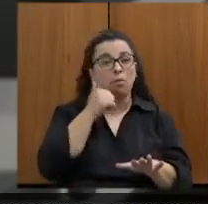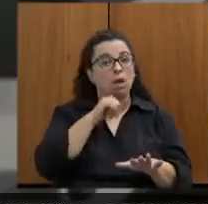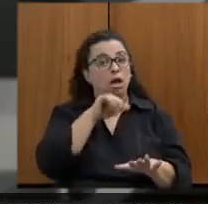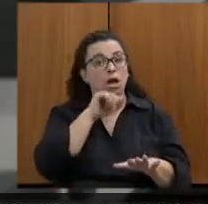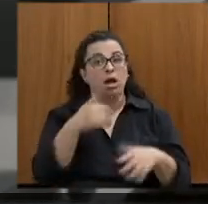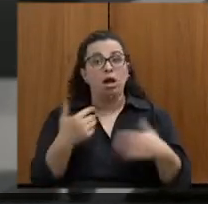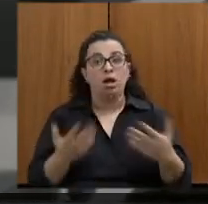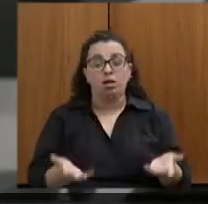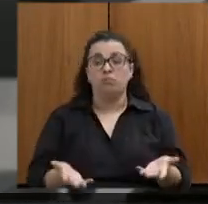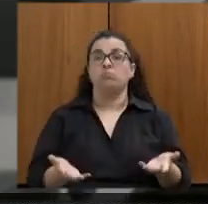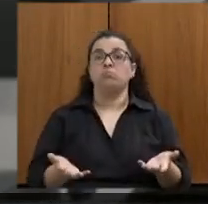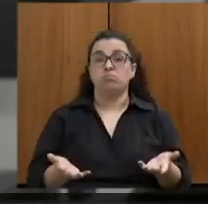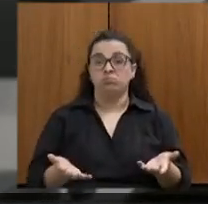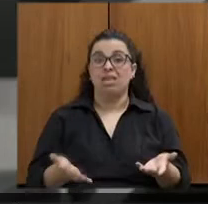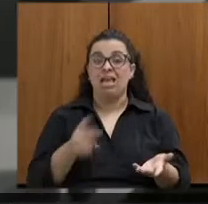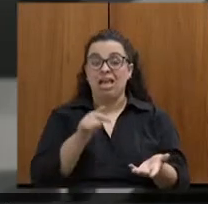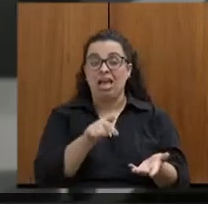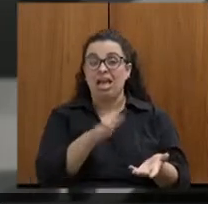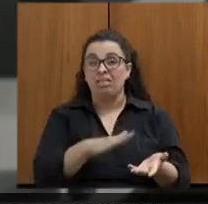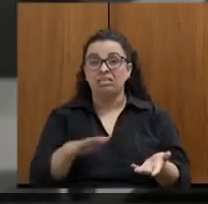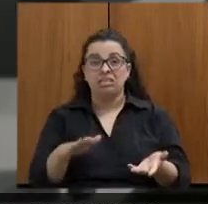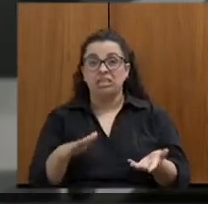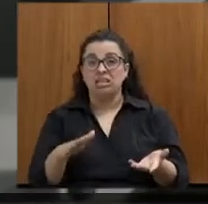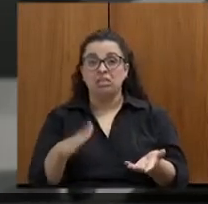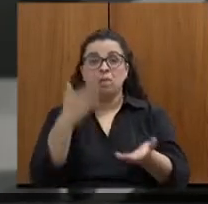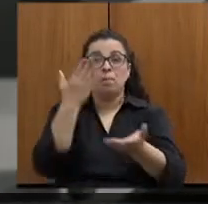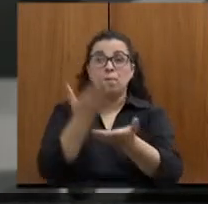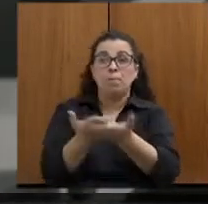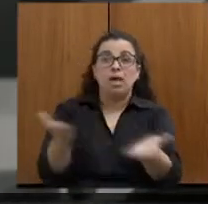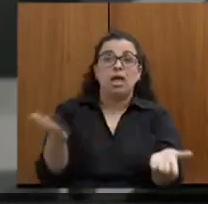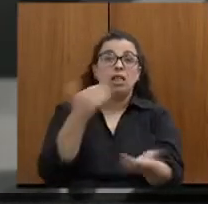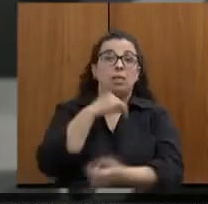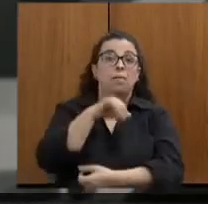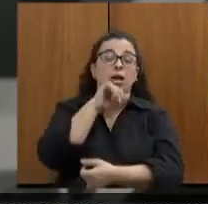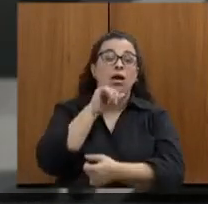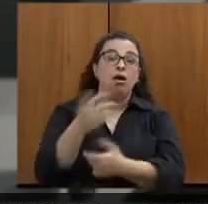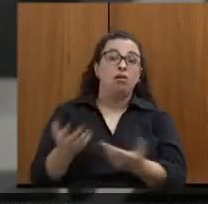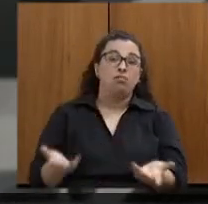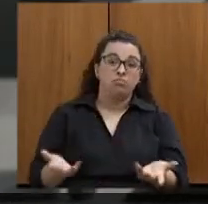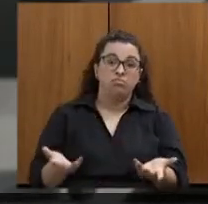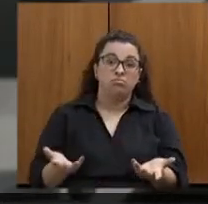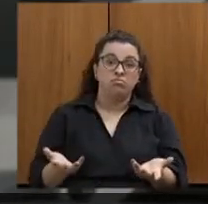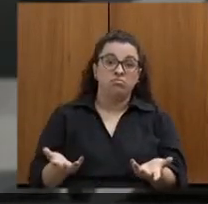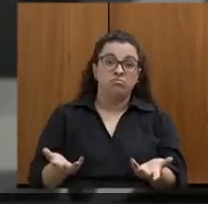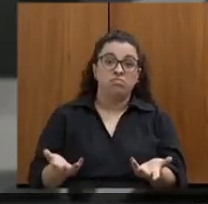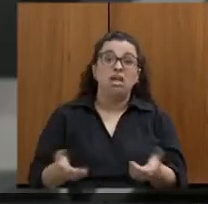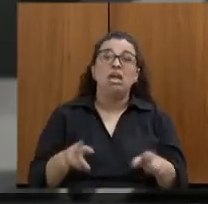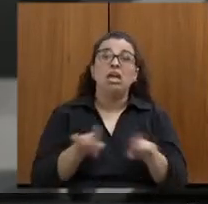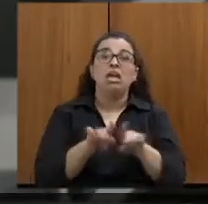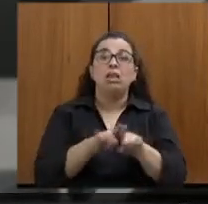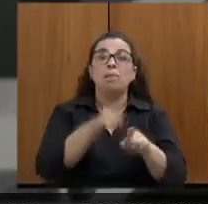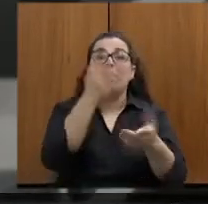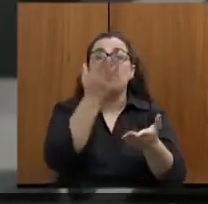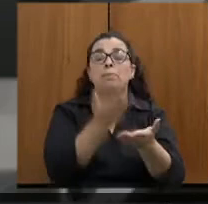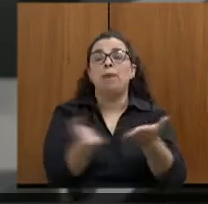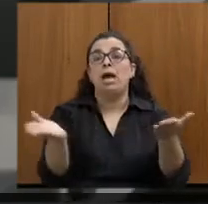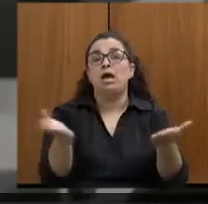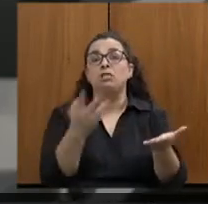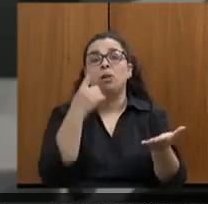essas crianças, elas ficam órfãs de mãe, que é morta ali pelo feminicídio, e ficam órfãos de pai também,